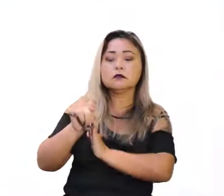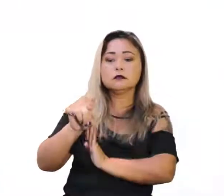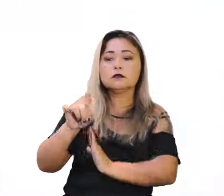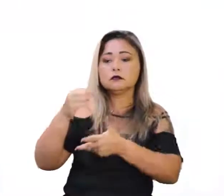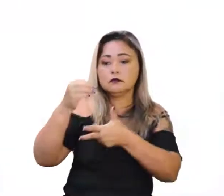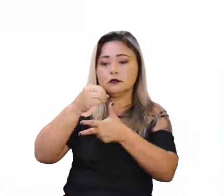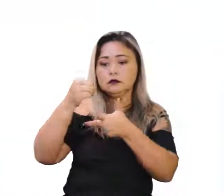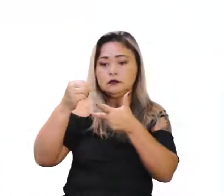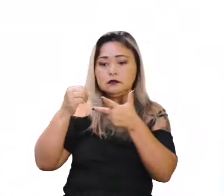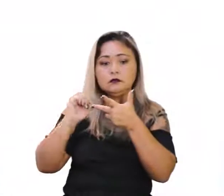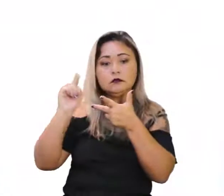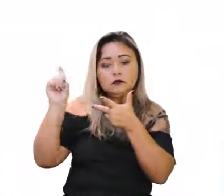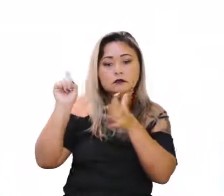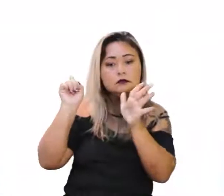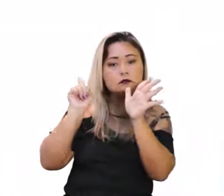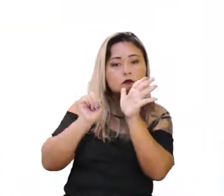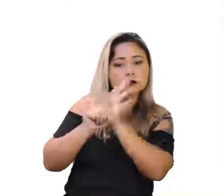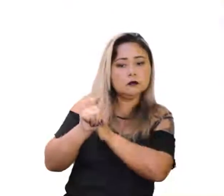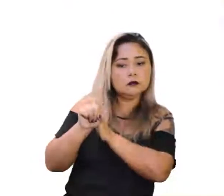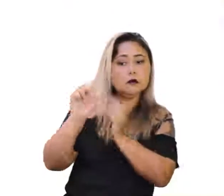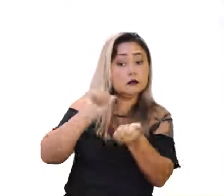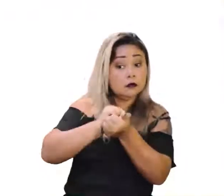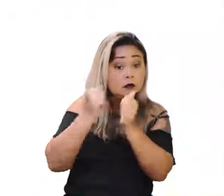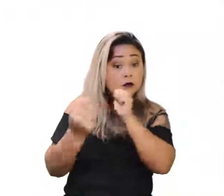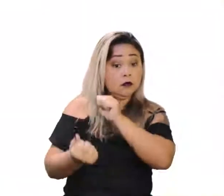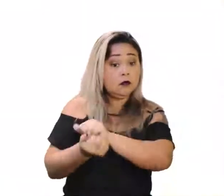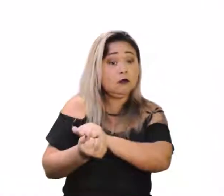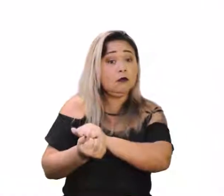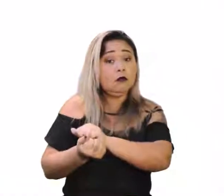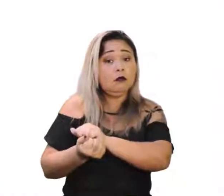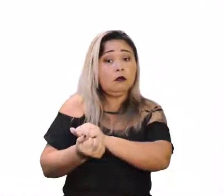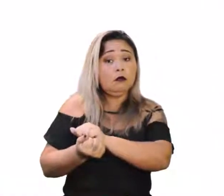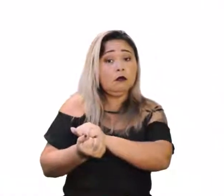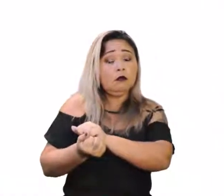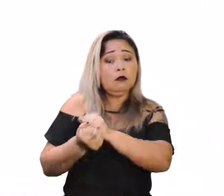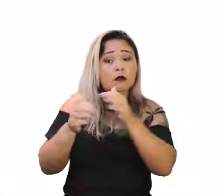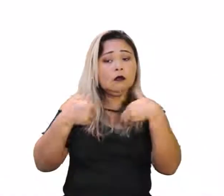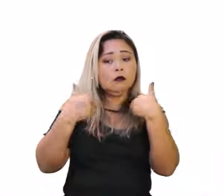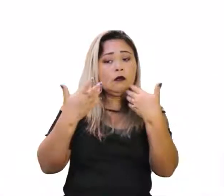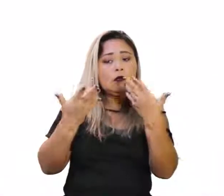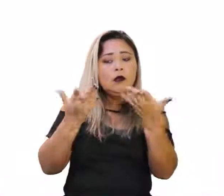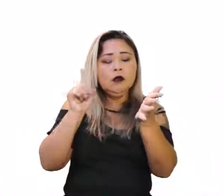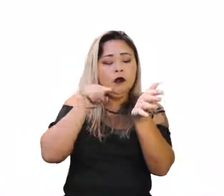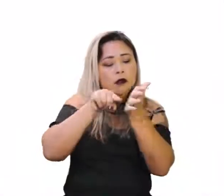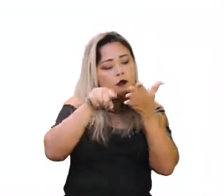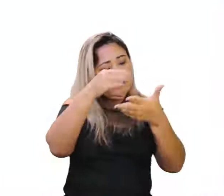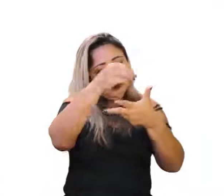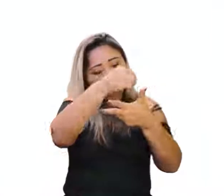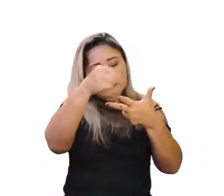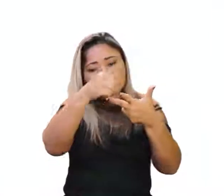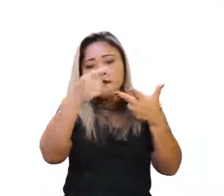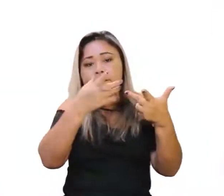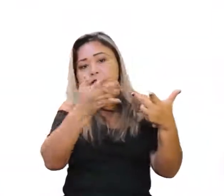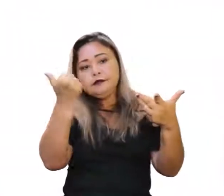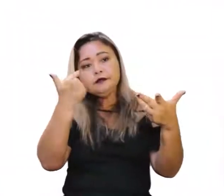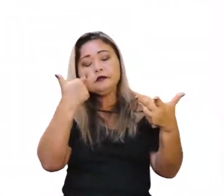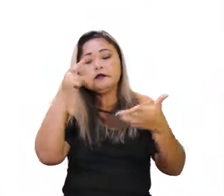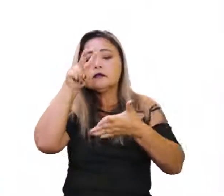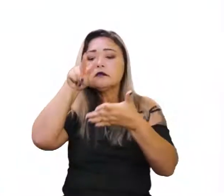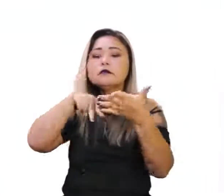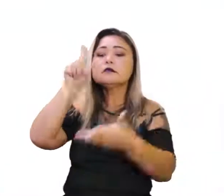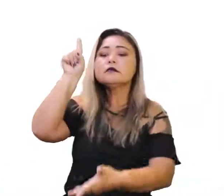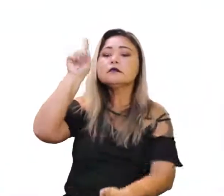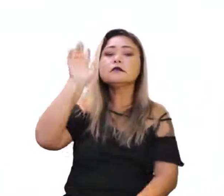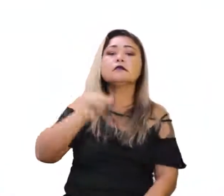do Enem. Esse quiz foi adaptado de uma questão do Enem. Então, vamos lá fazer a